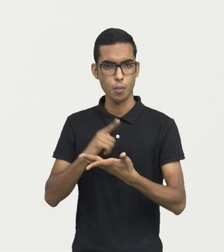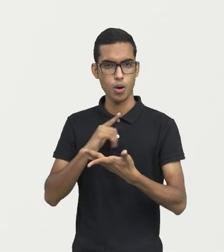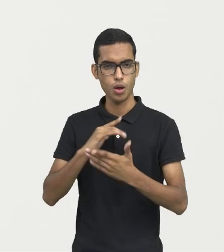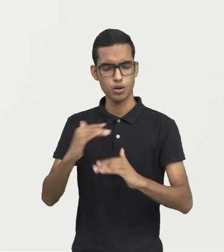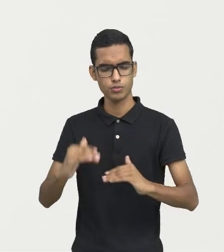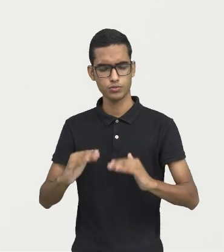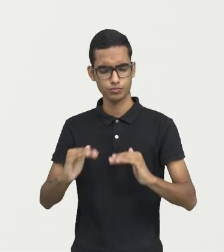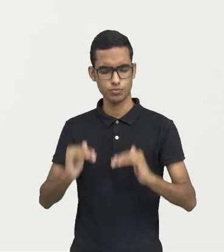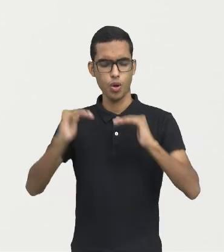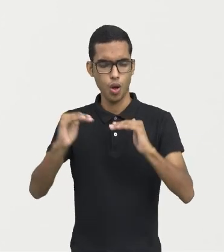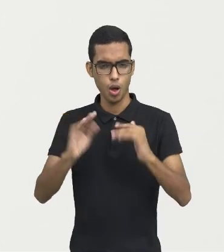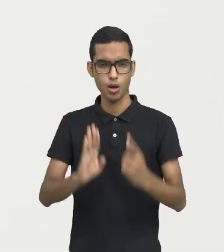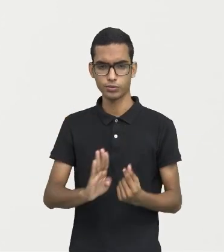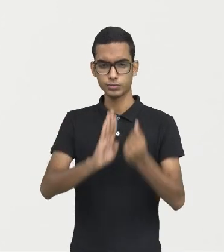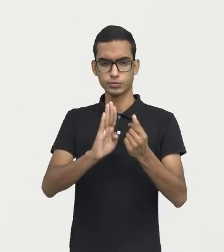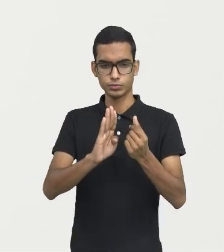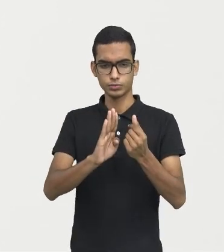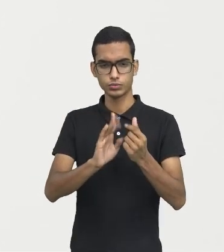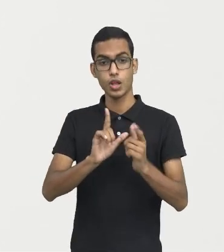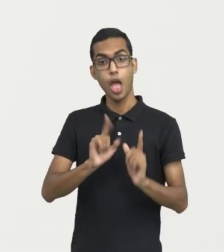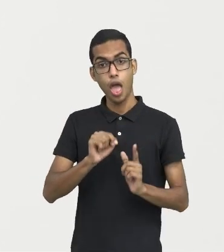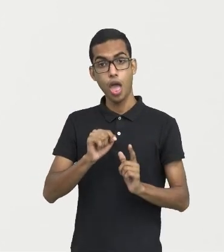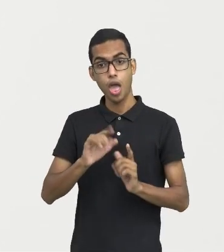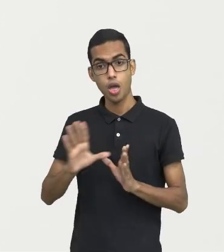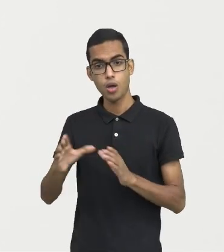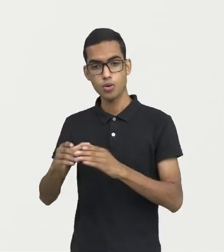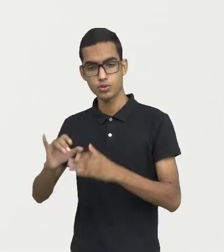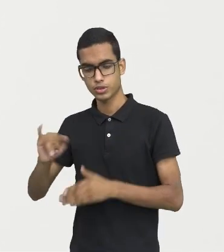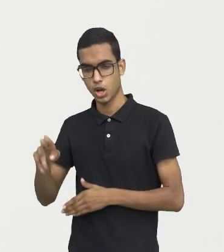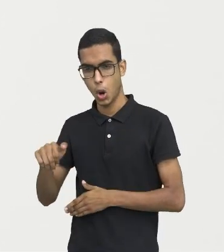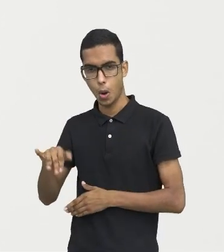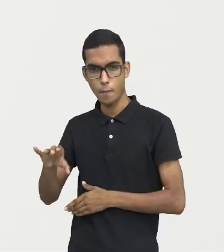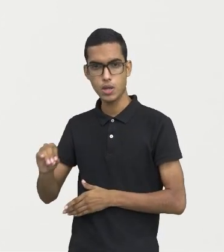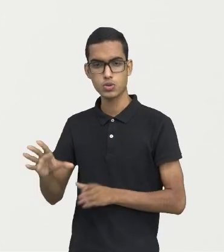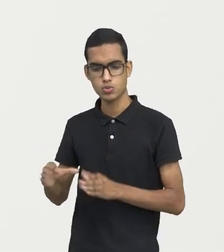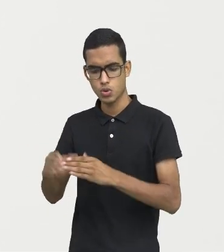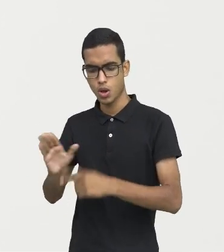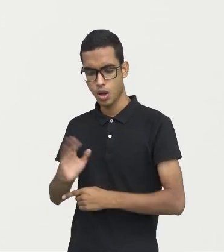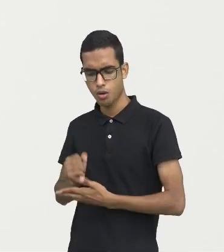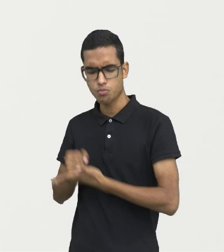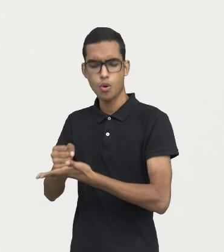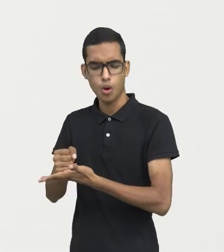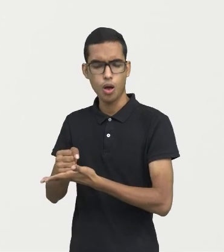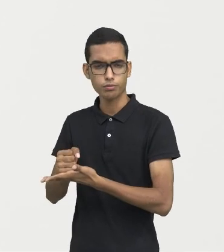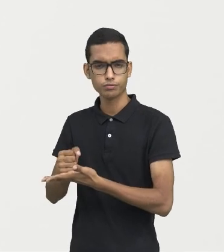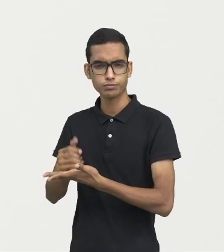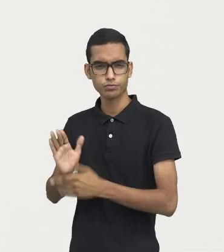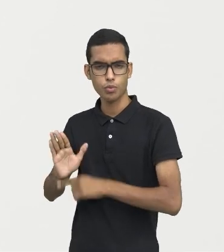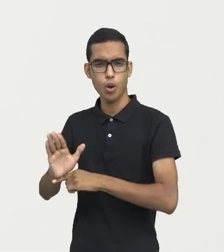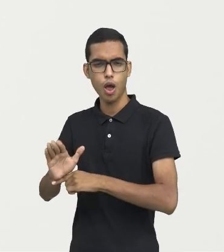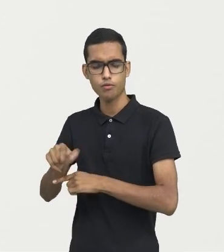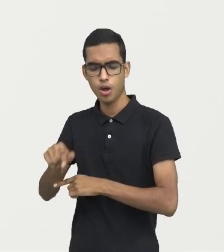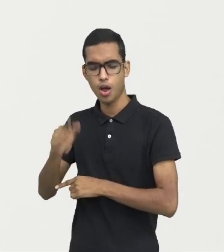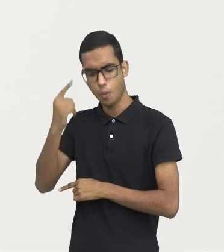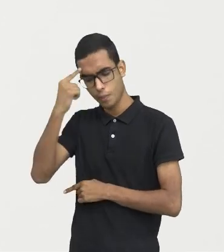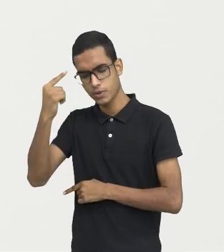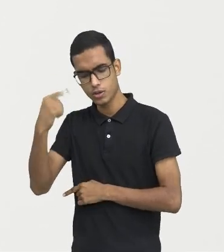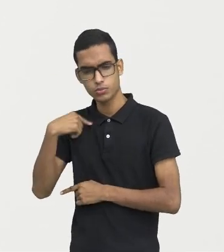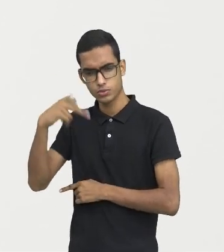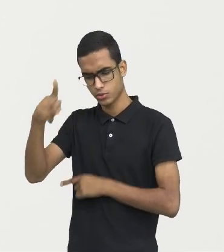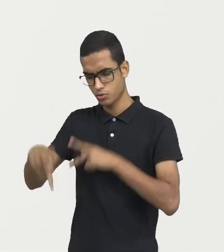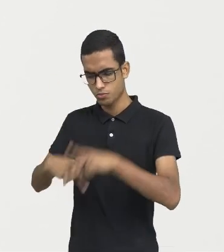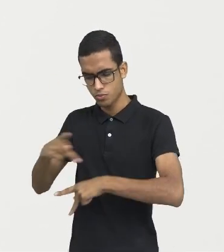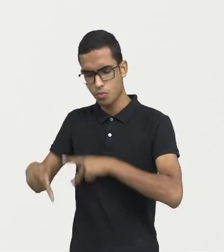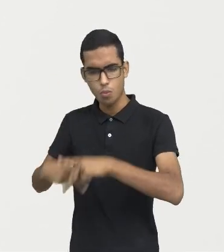que favoreciam a pequena burguesia, os comerciantes, essa classe mais popular dentro da França nesse